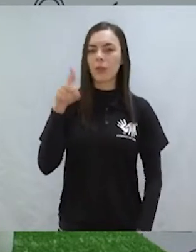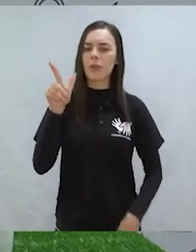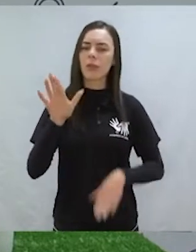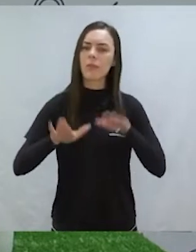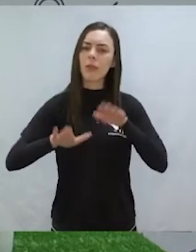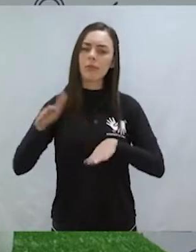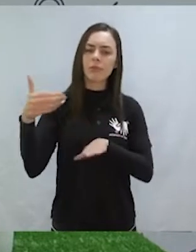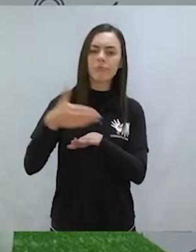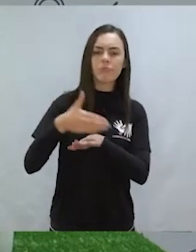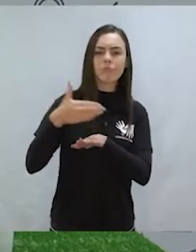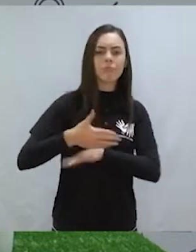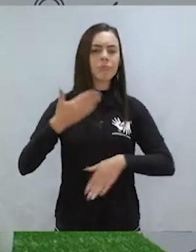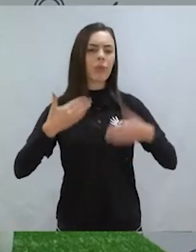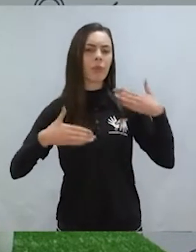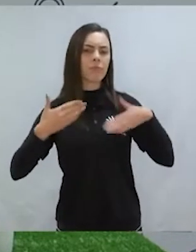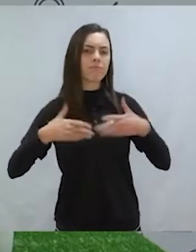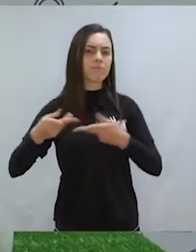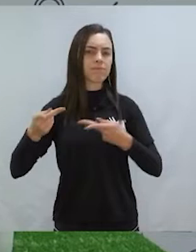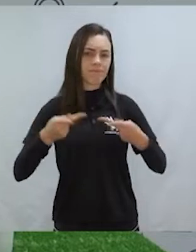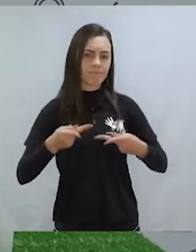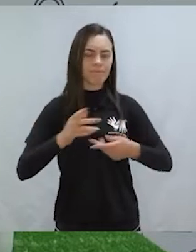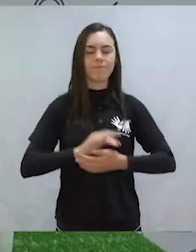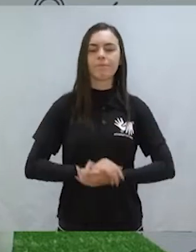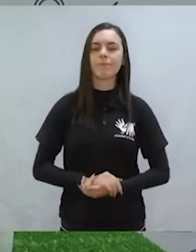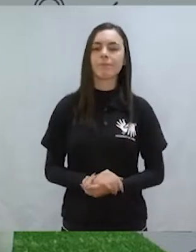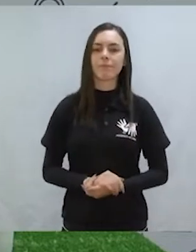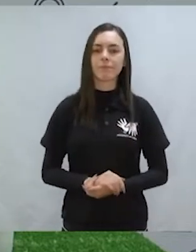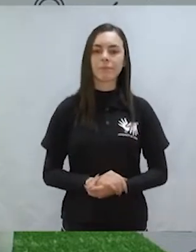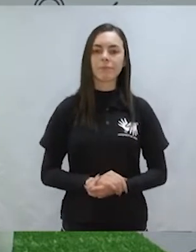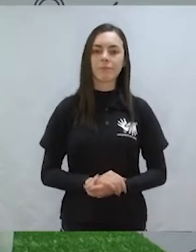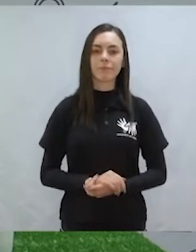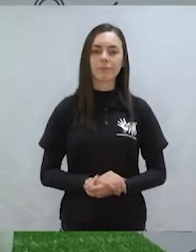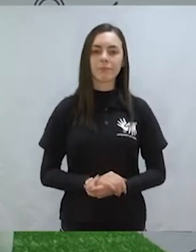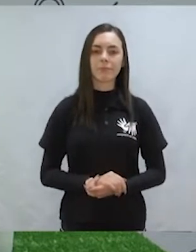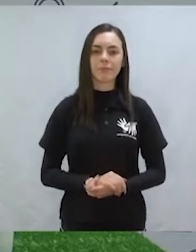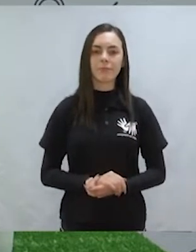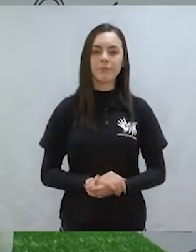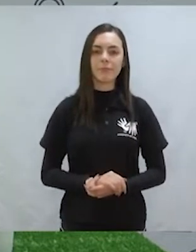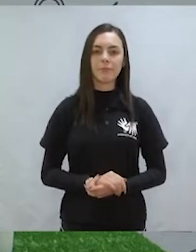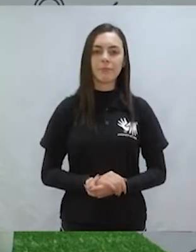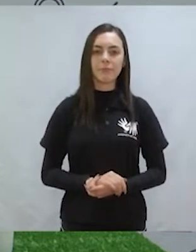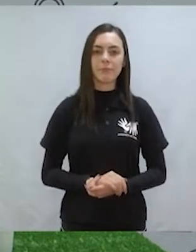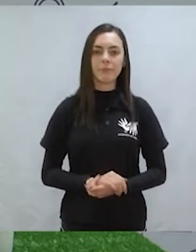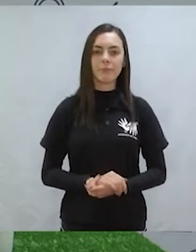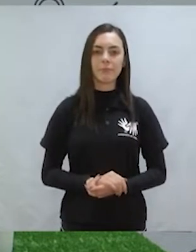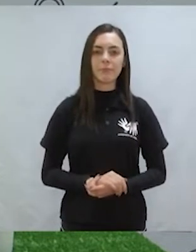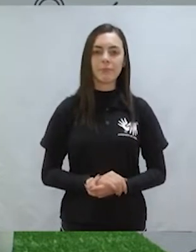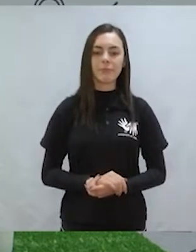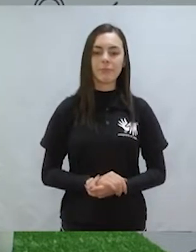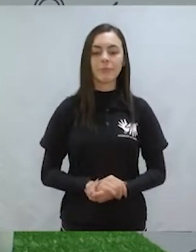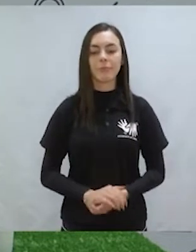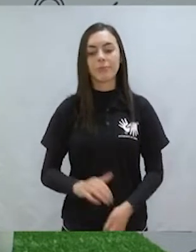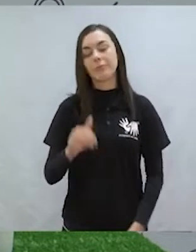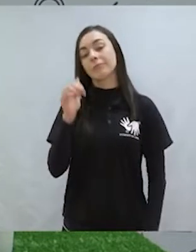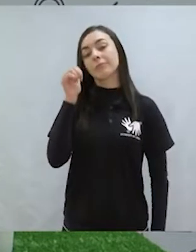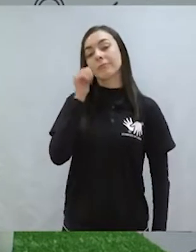às vezes ele vai passear lá no sítio para visitá-los. Mas a